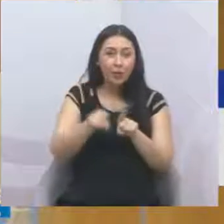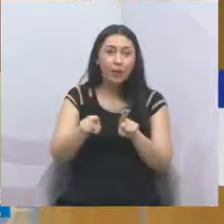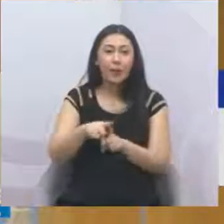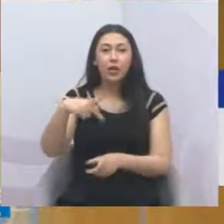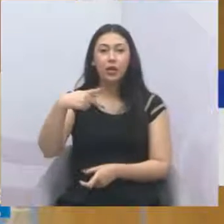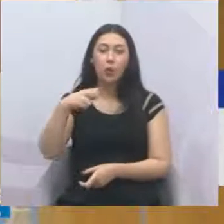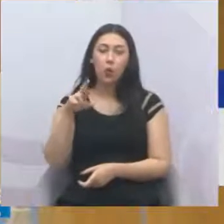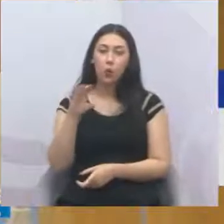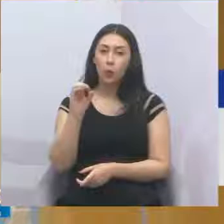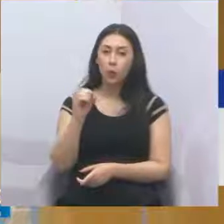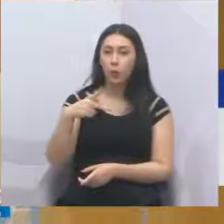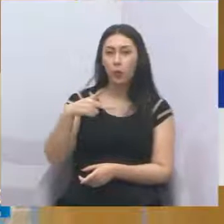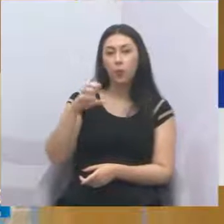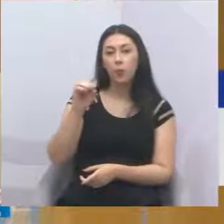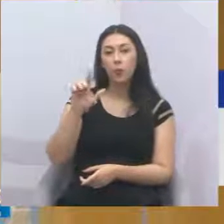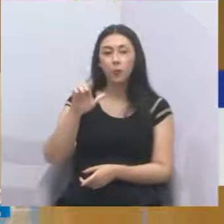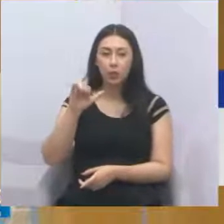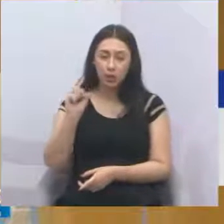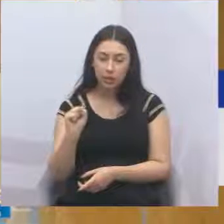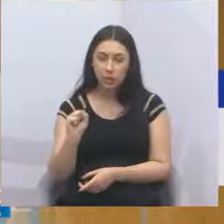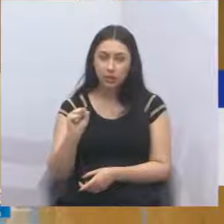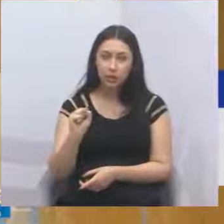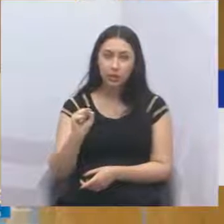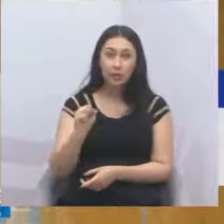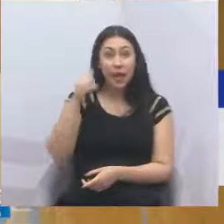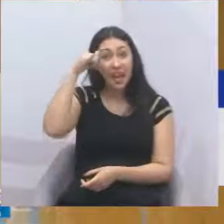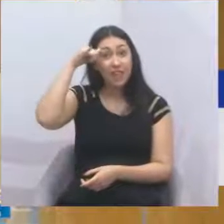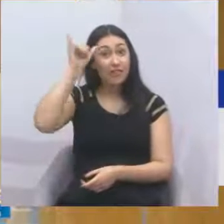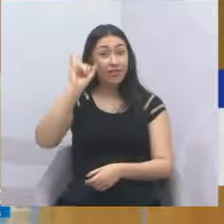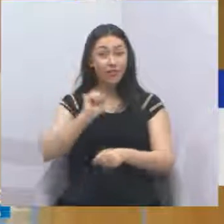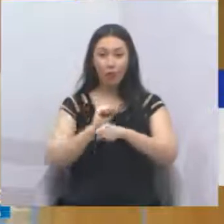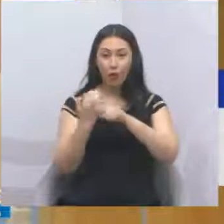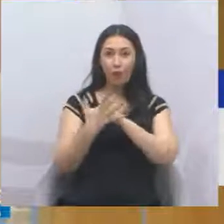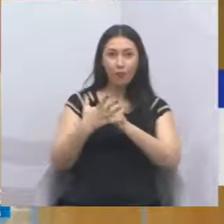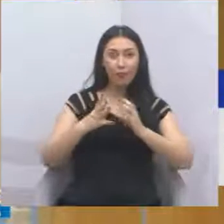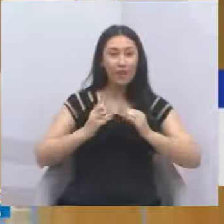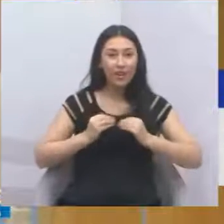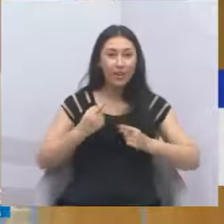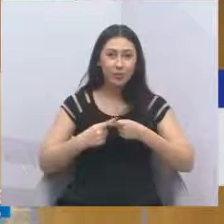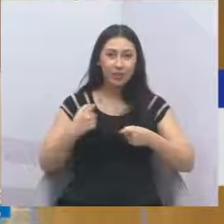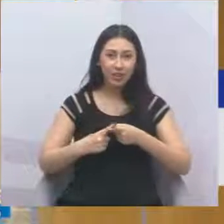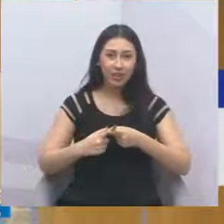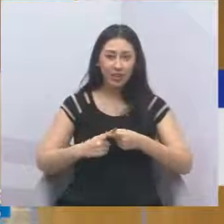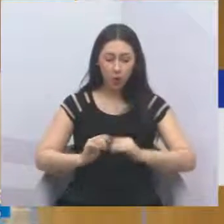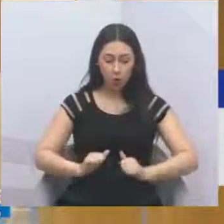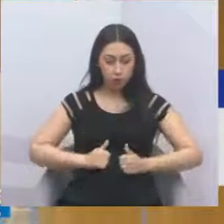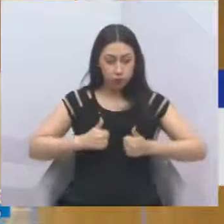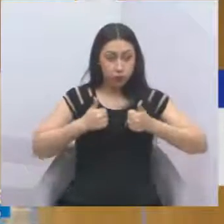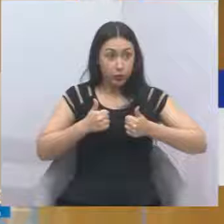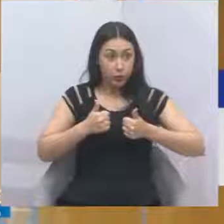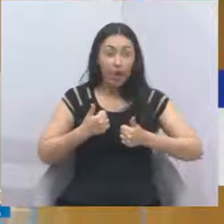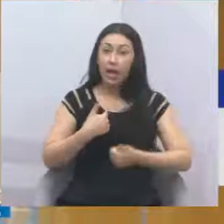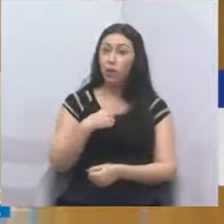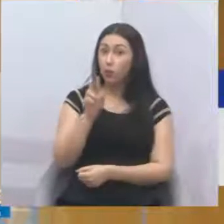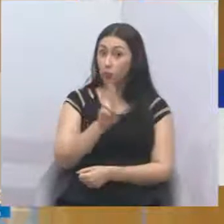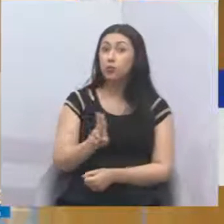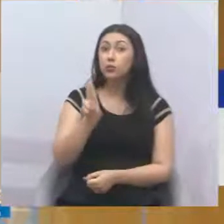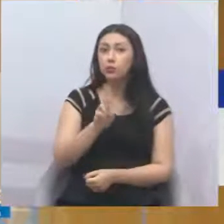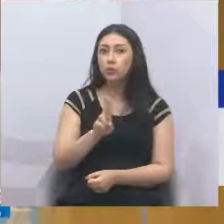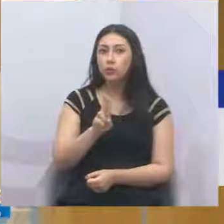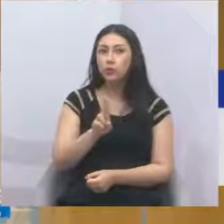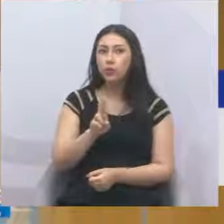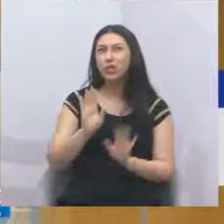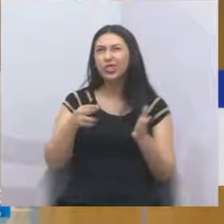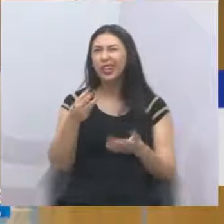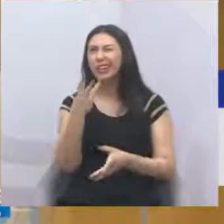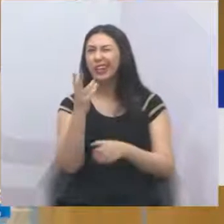própolis, para combater o coronavírus, porque aumenta a imunidade. Eu mesmo faço uso há